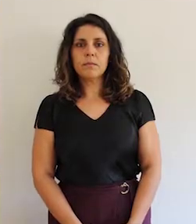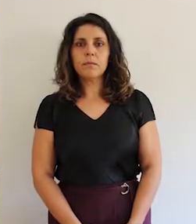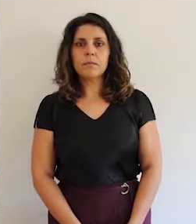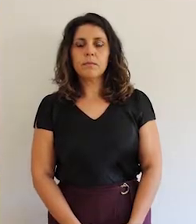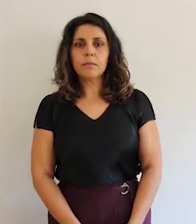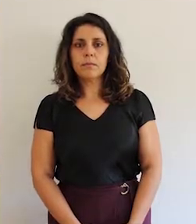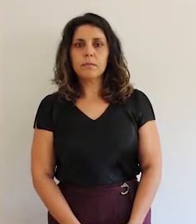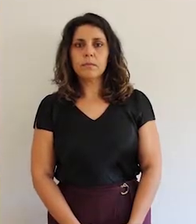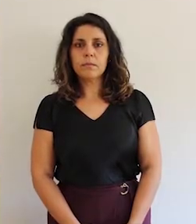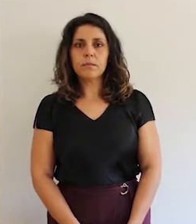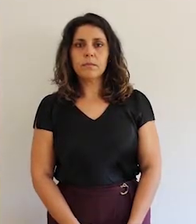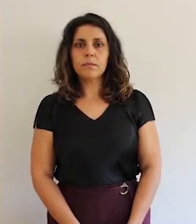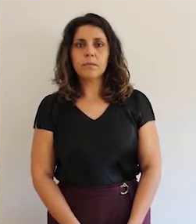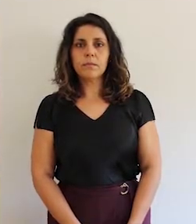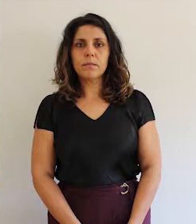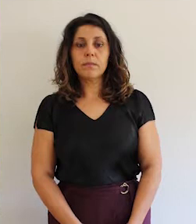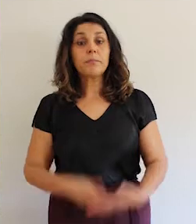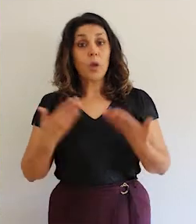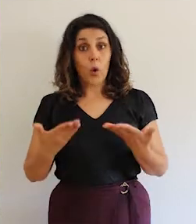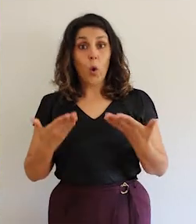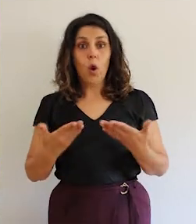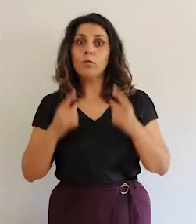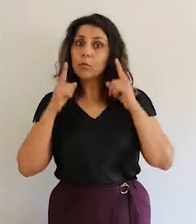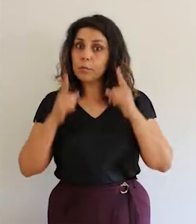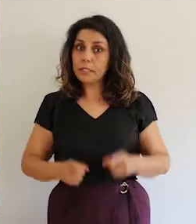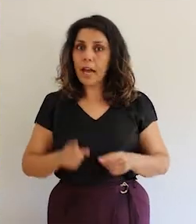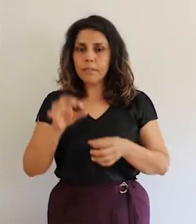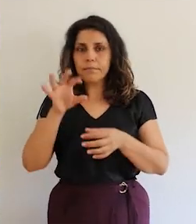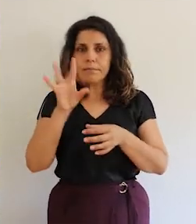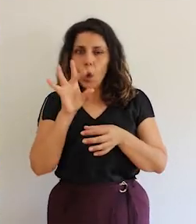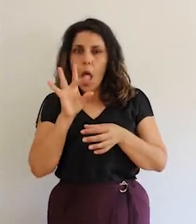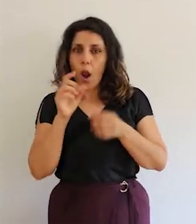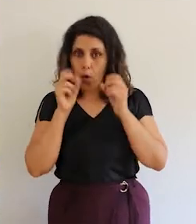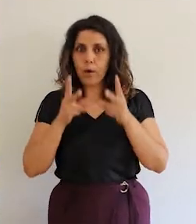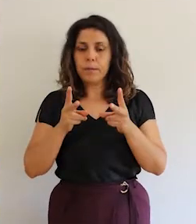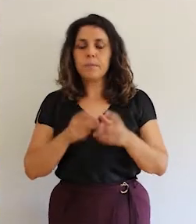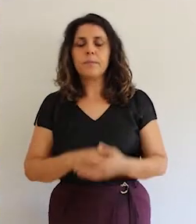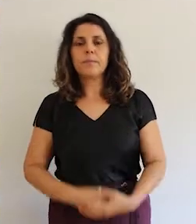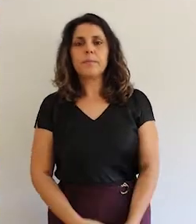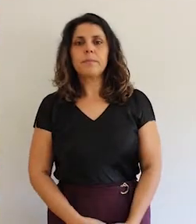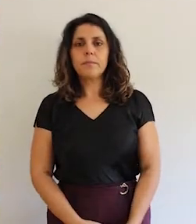Inês, vamos começar a montar a rosa. Pronto, pegamos na cola,